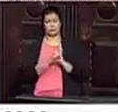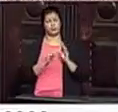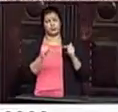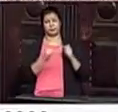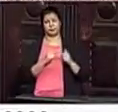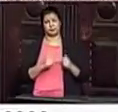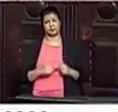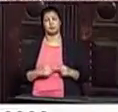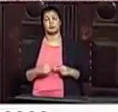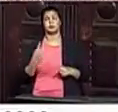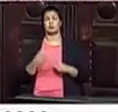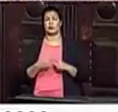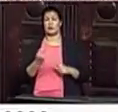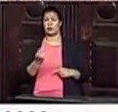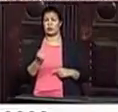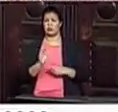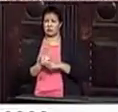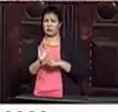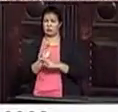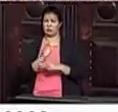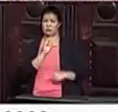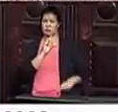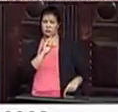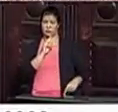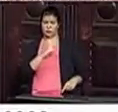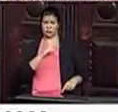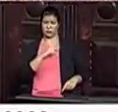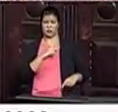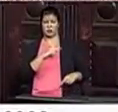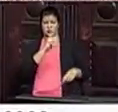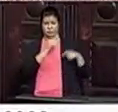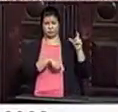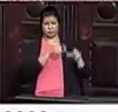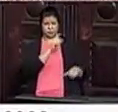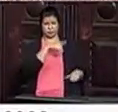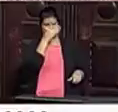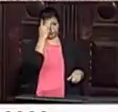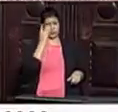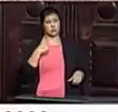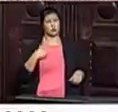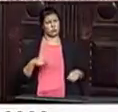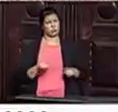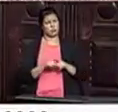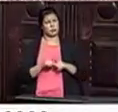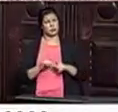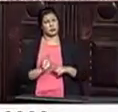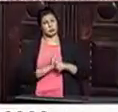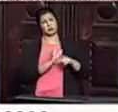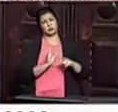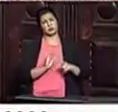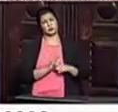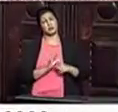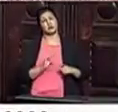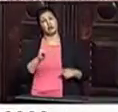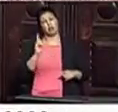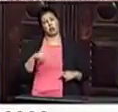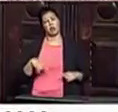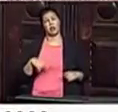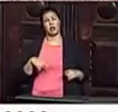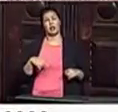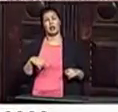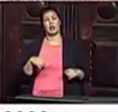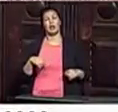o financiamento privado, financiamento de pessoa física, que é o que eu defendo também, vai ao encontro também da tese